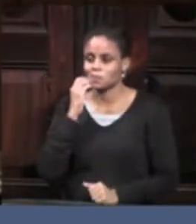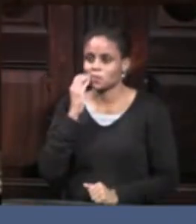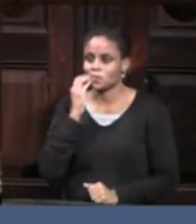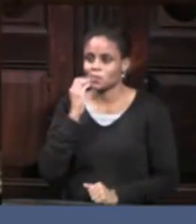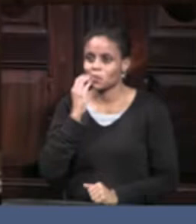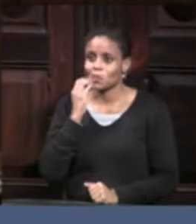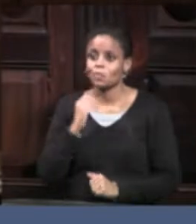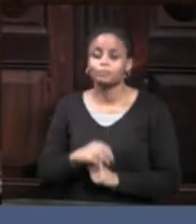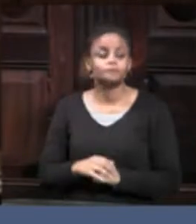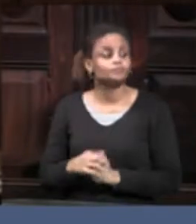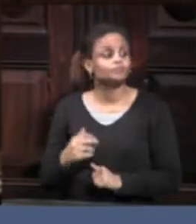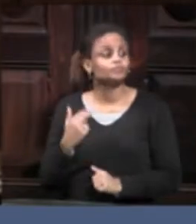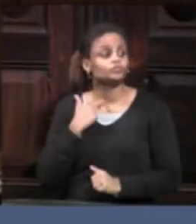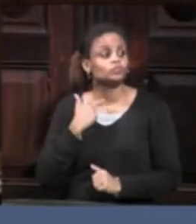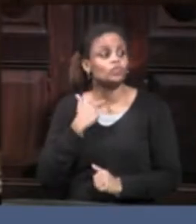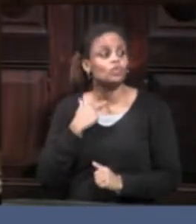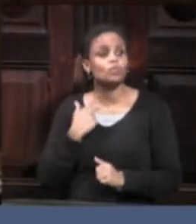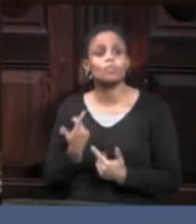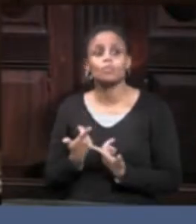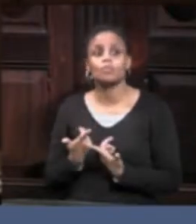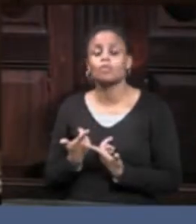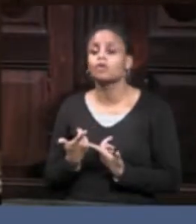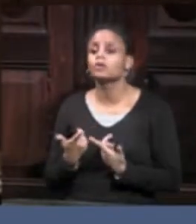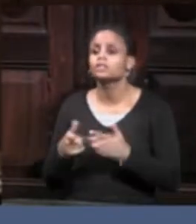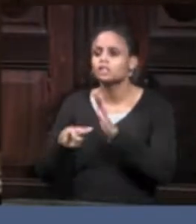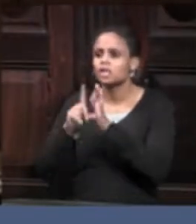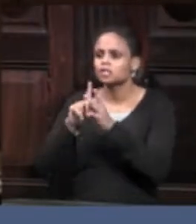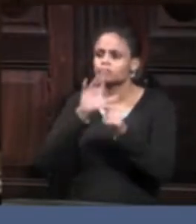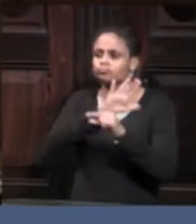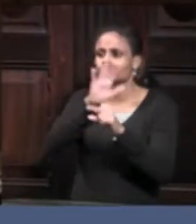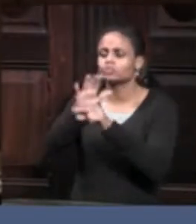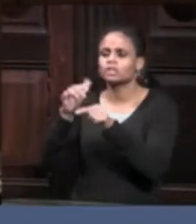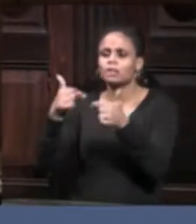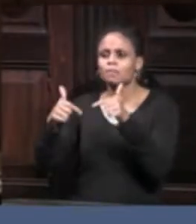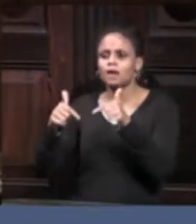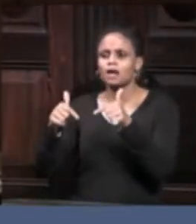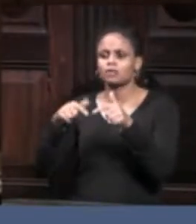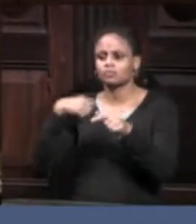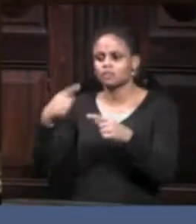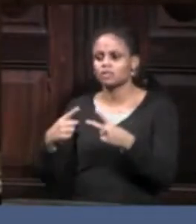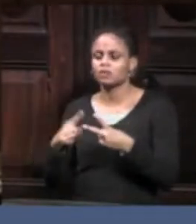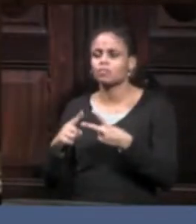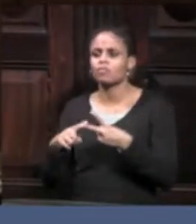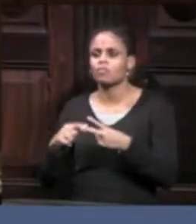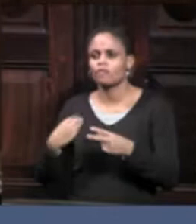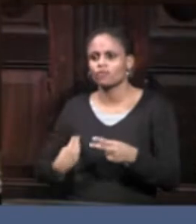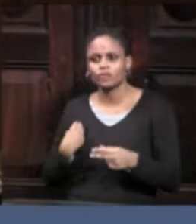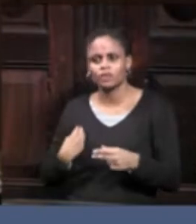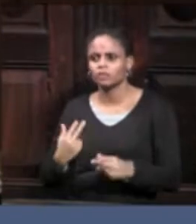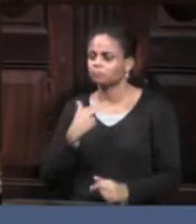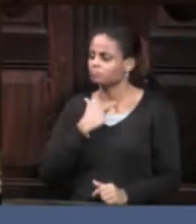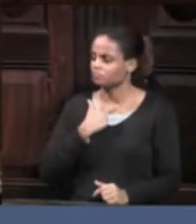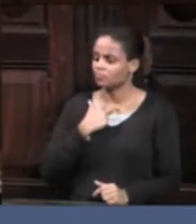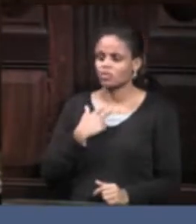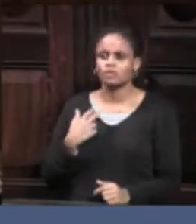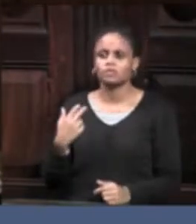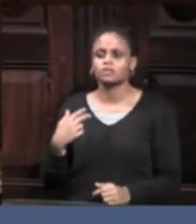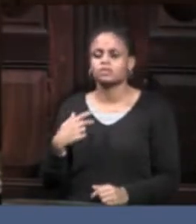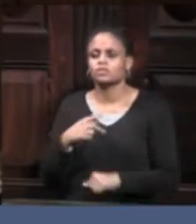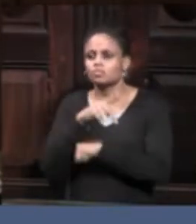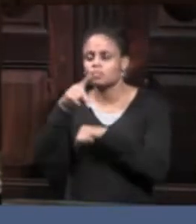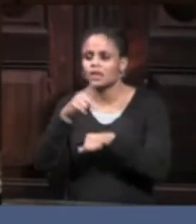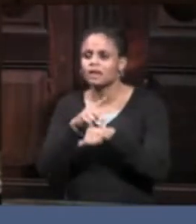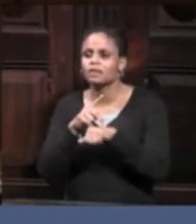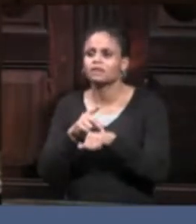pátria defender o trabalho se não defender a vida. Não pode uma pátria defender a proteção